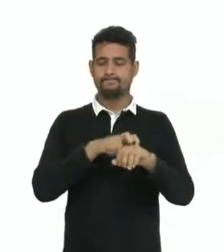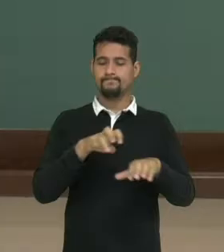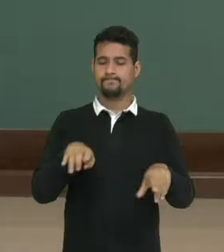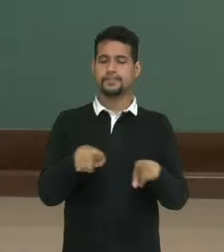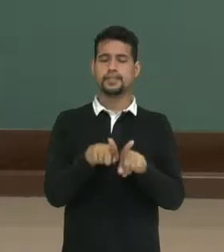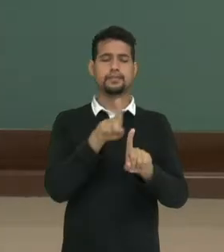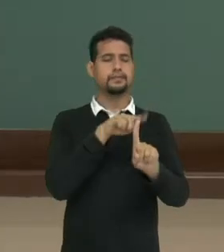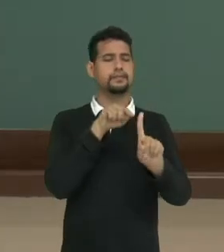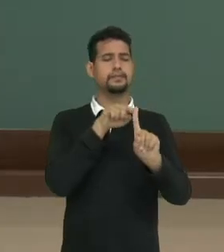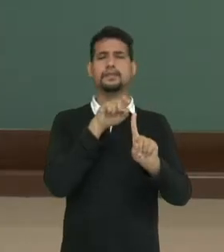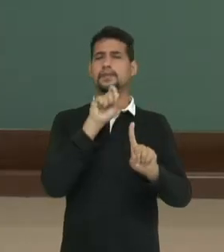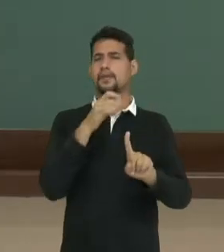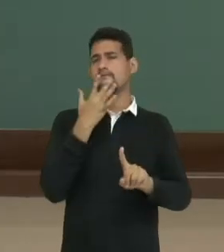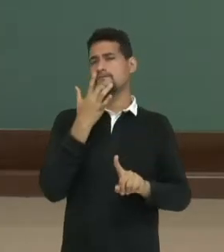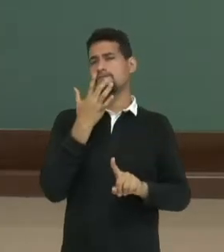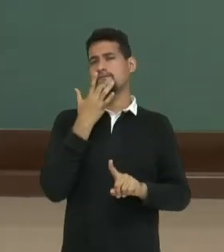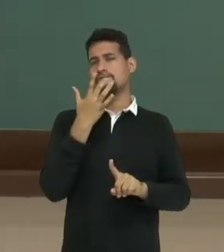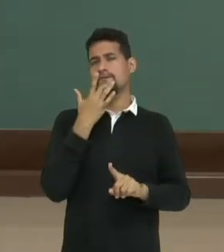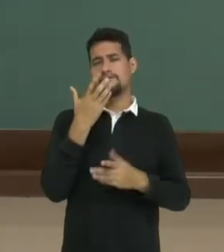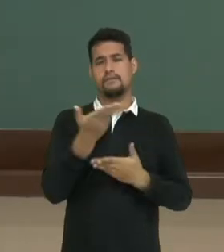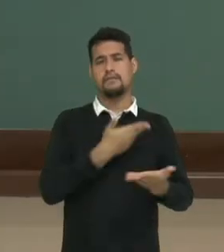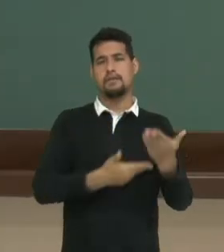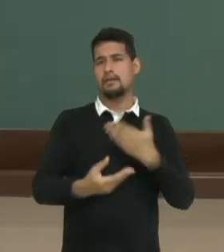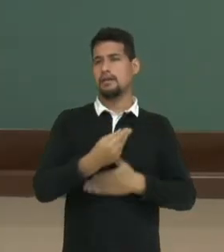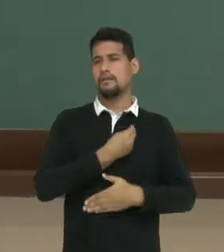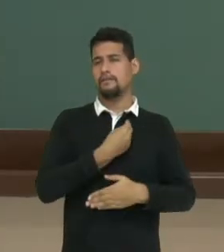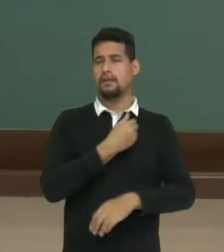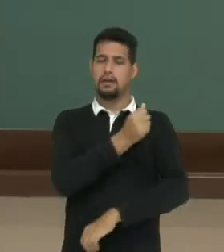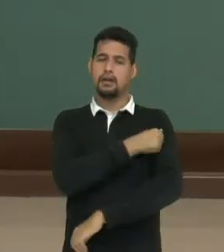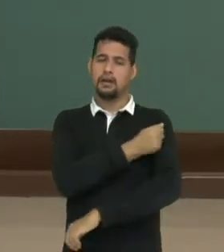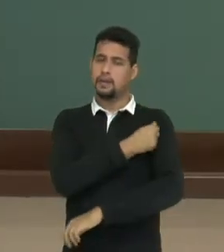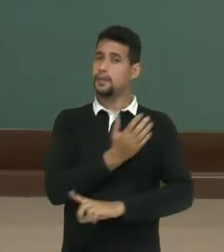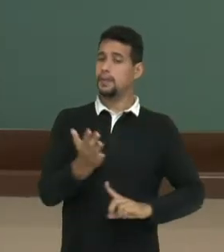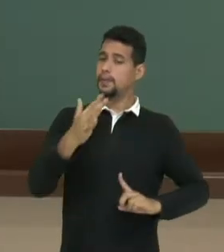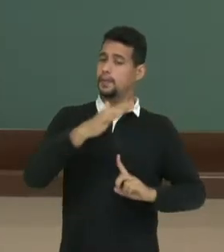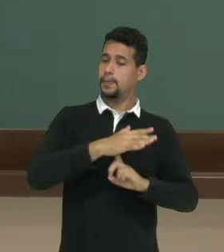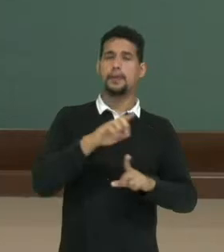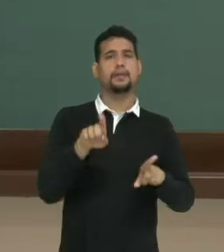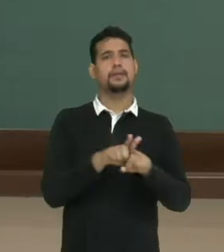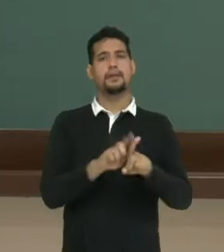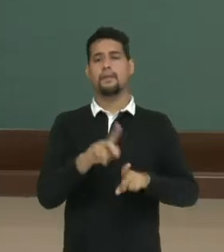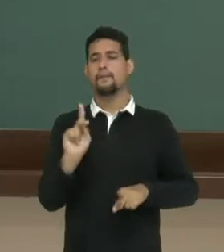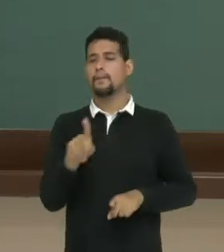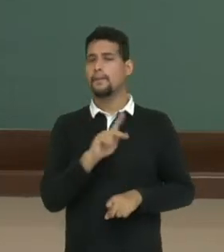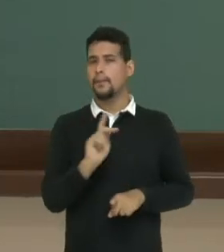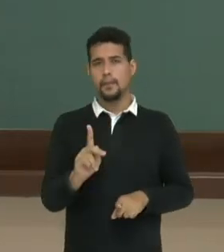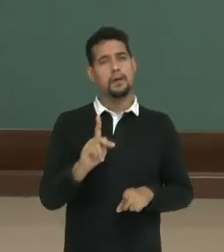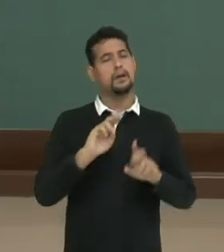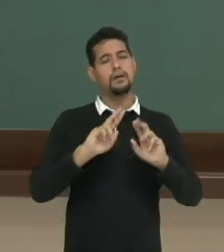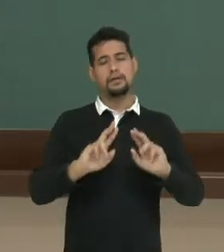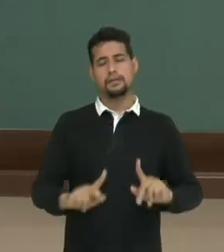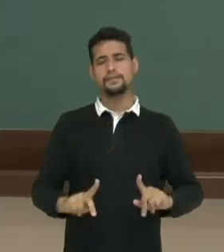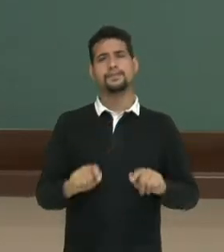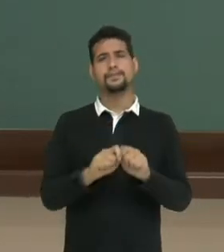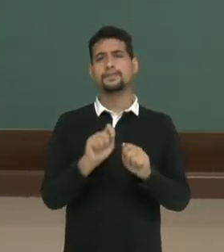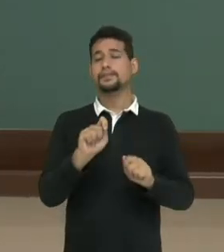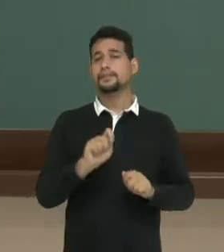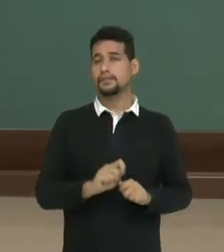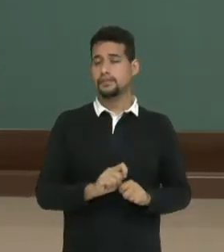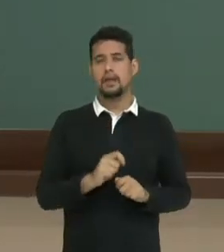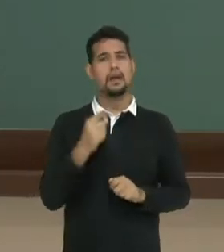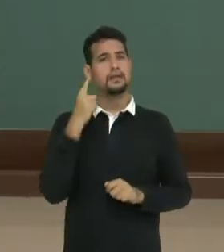tem por objetivo facilitar a vida dos estudantes paranaenses, dos professores, ofertando aí